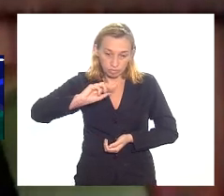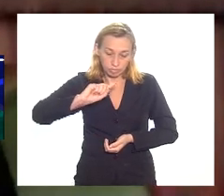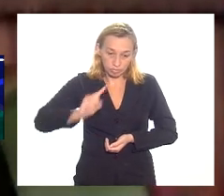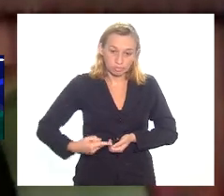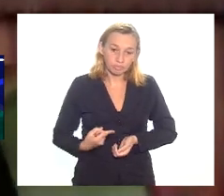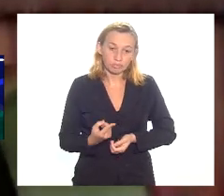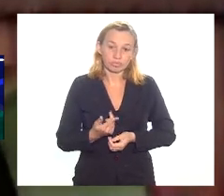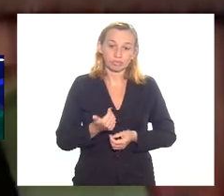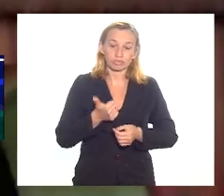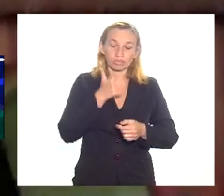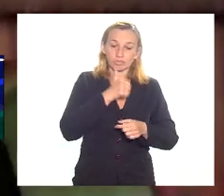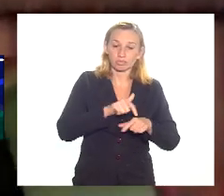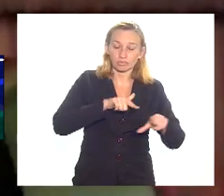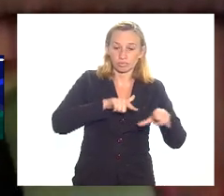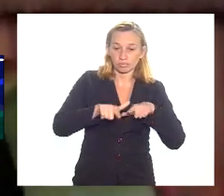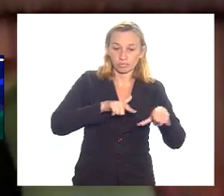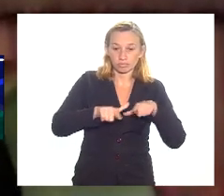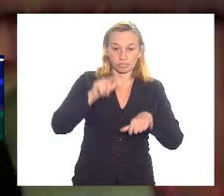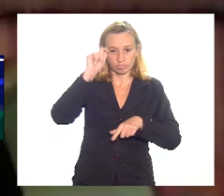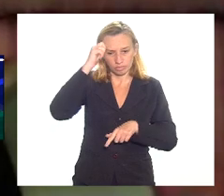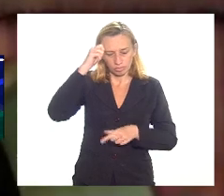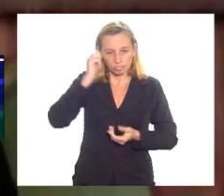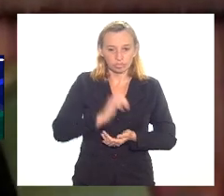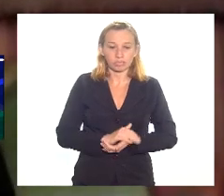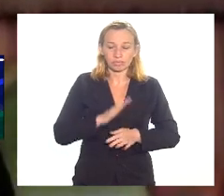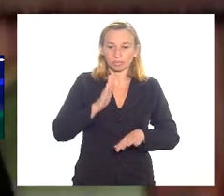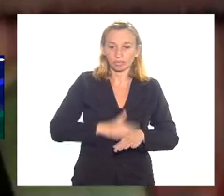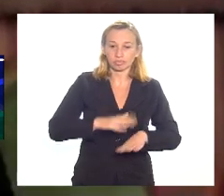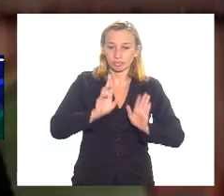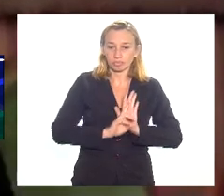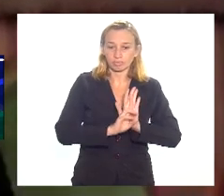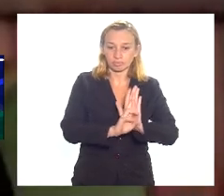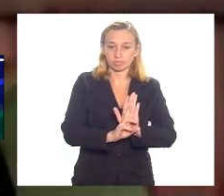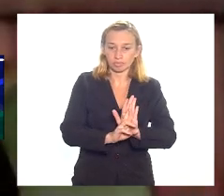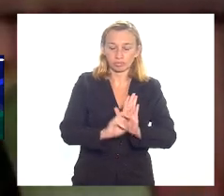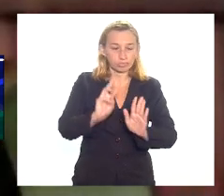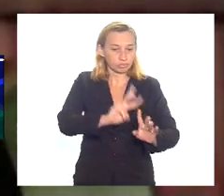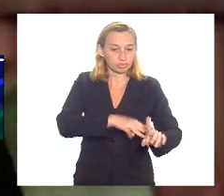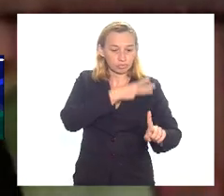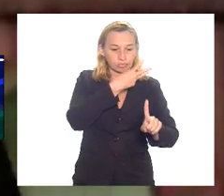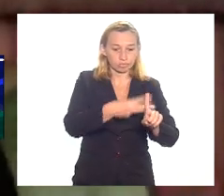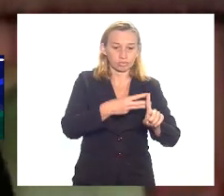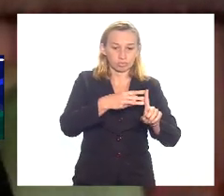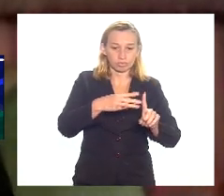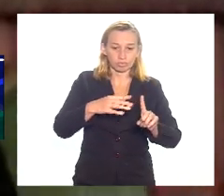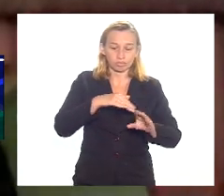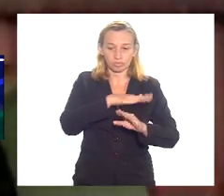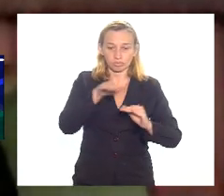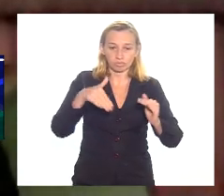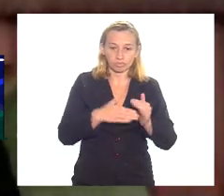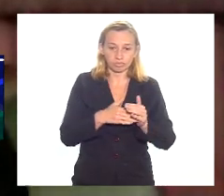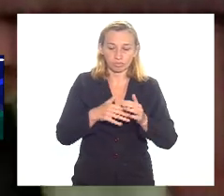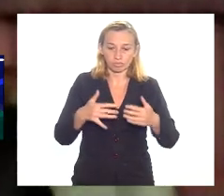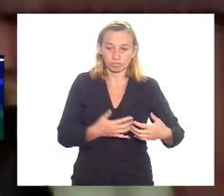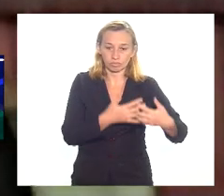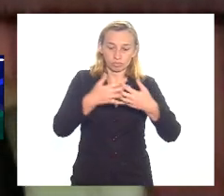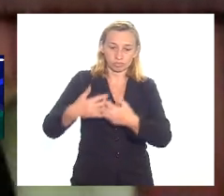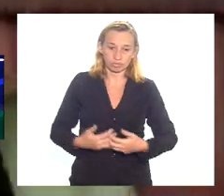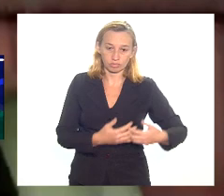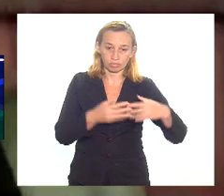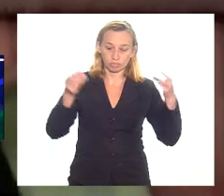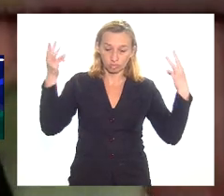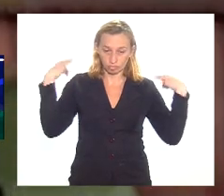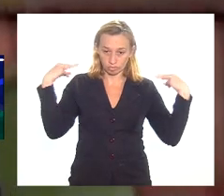trabalhadoras domésticas negras representam mais que o triplo do total de caminhoneiros no país, para a gente